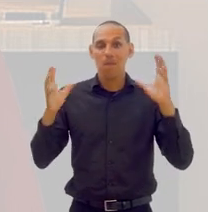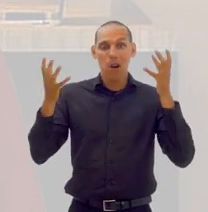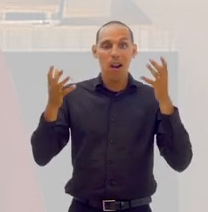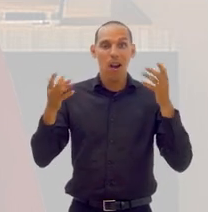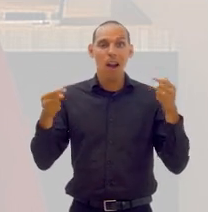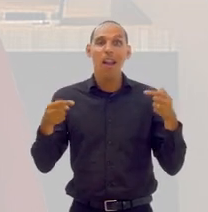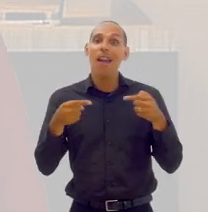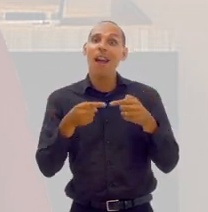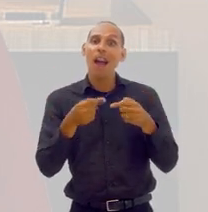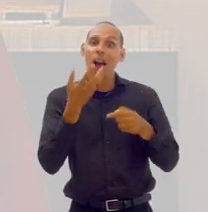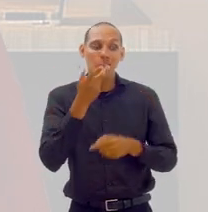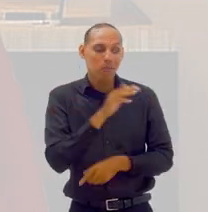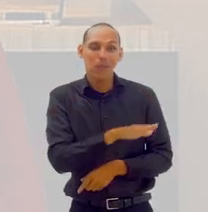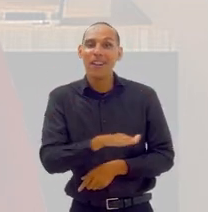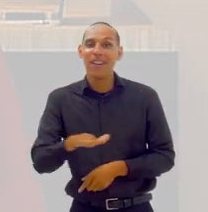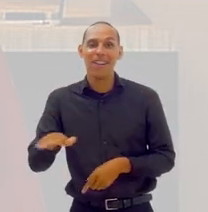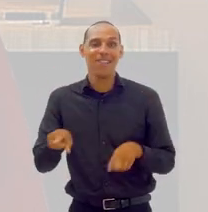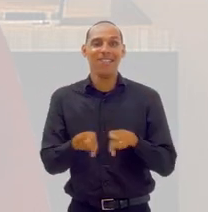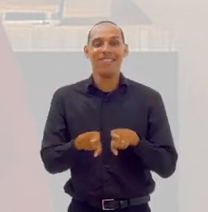público infantil.